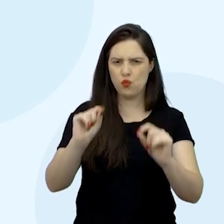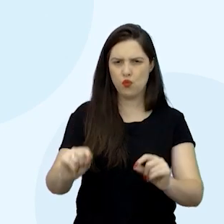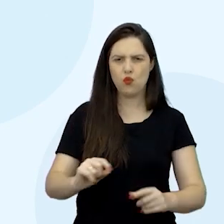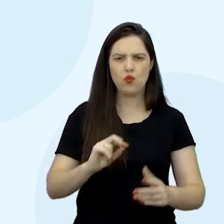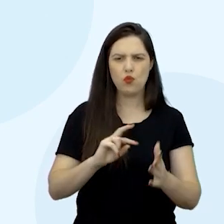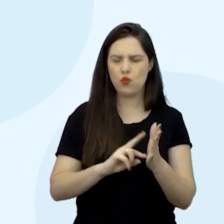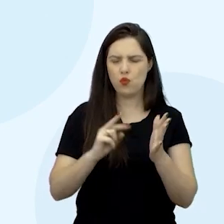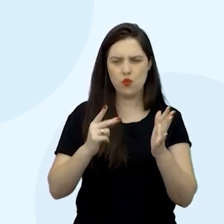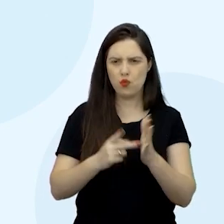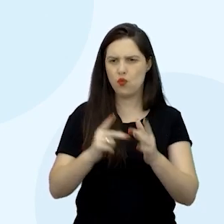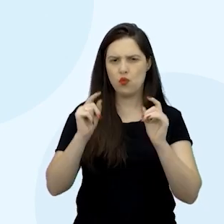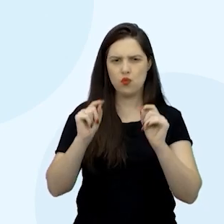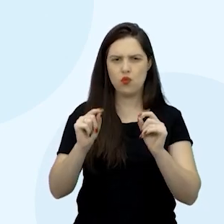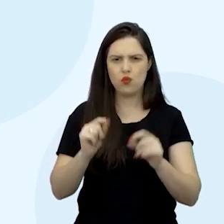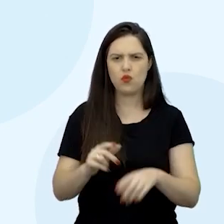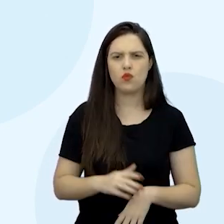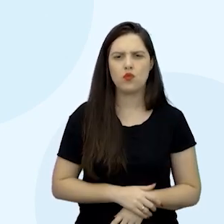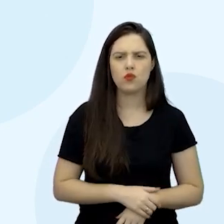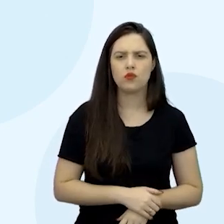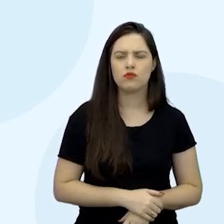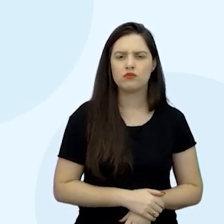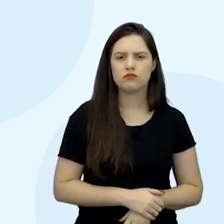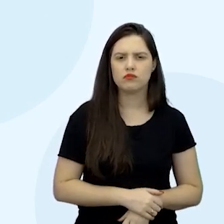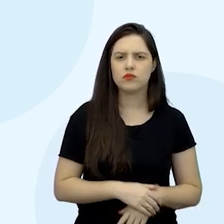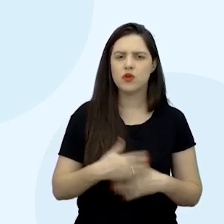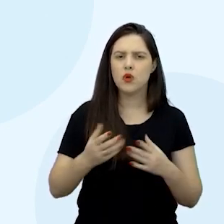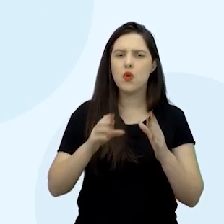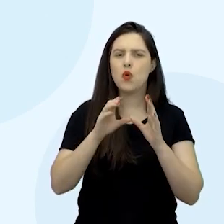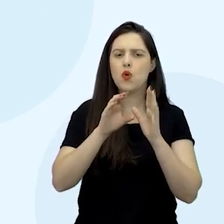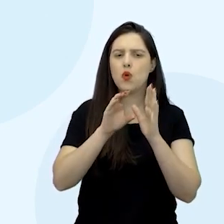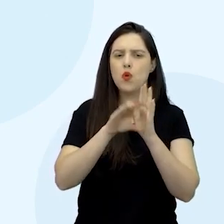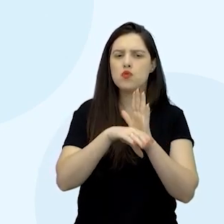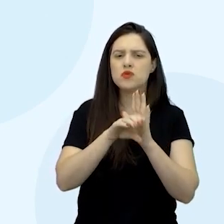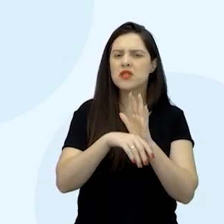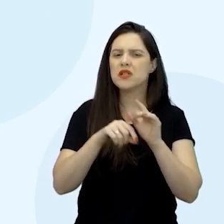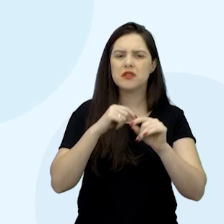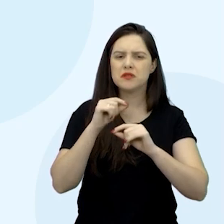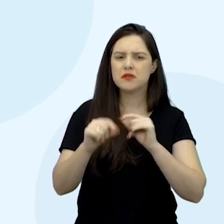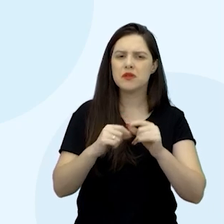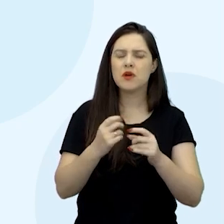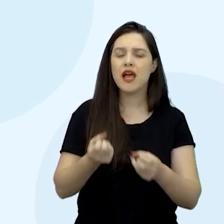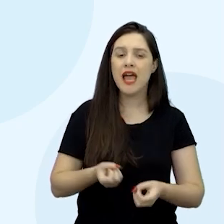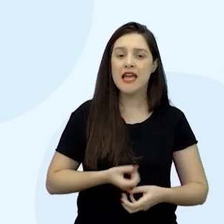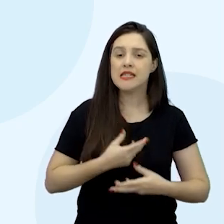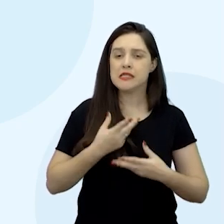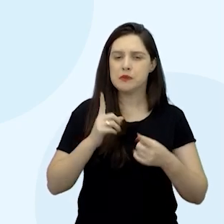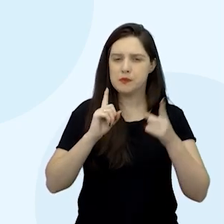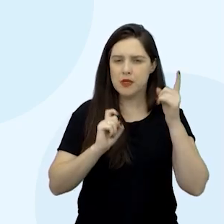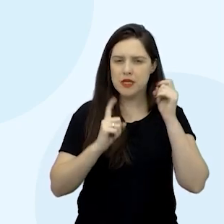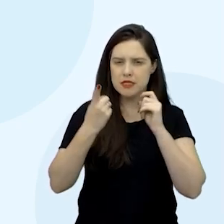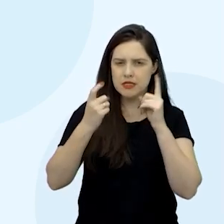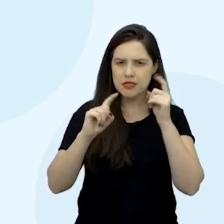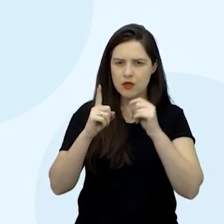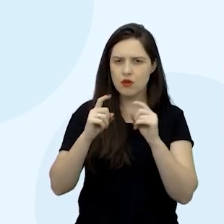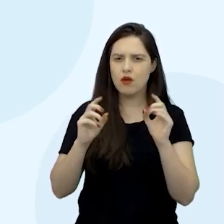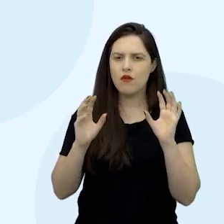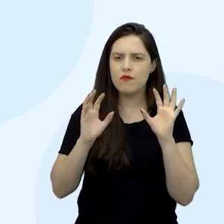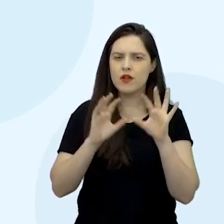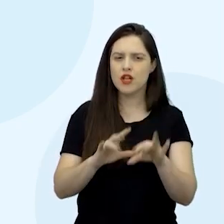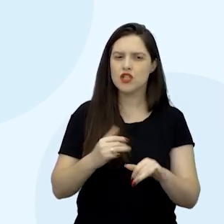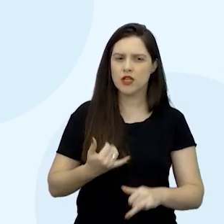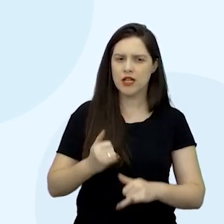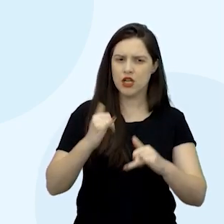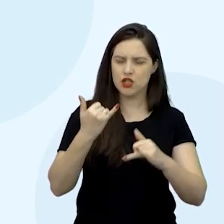tem um pequeno resumo do conceito. Ó. Magnetismo é a expressão de uma forma